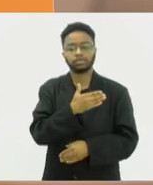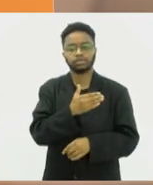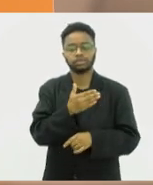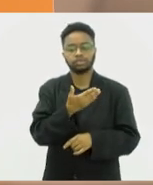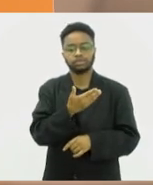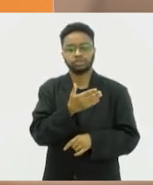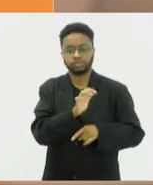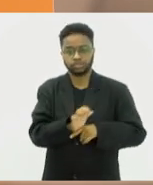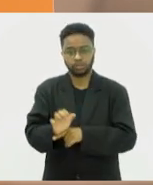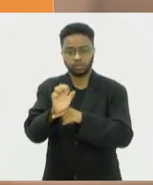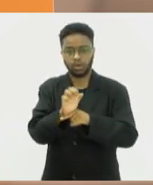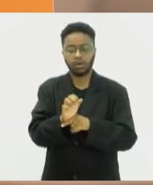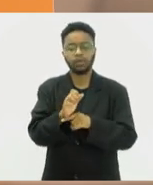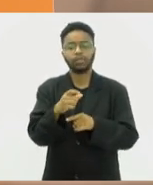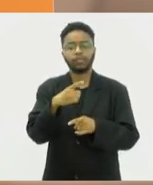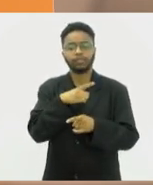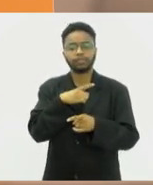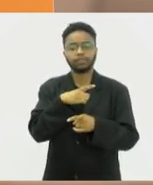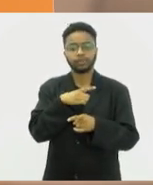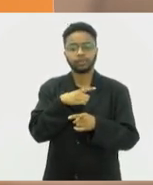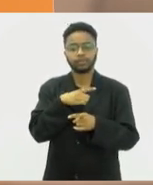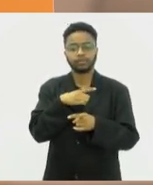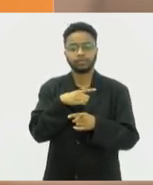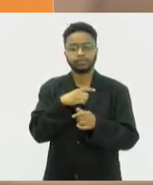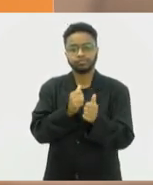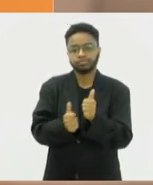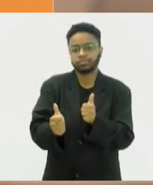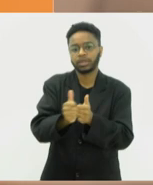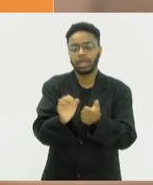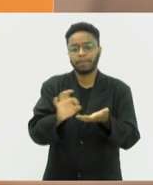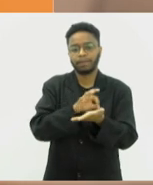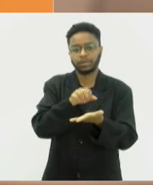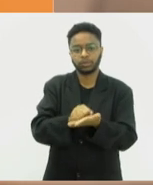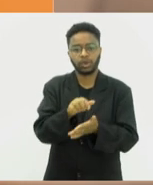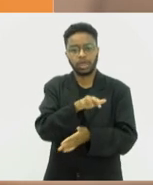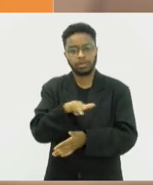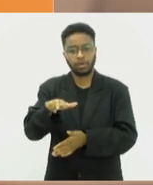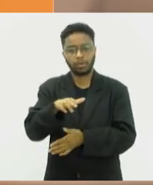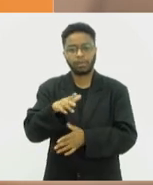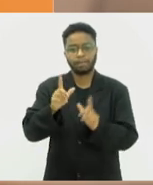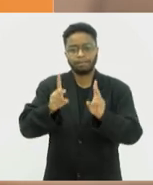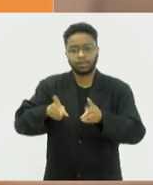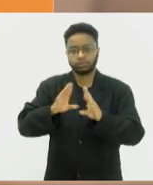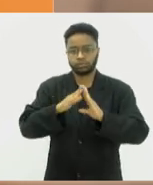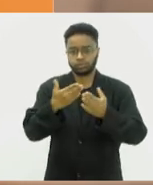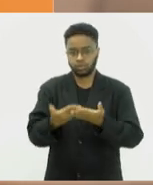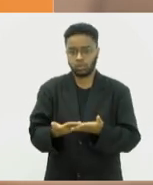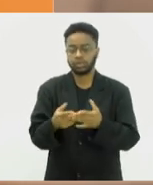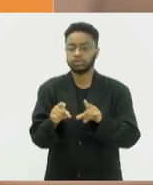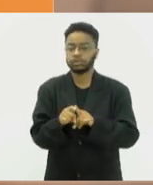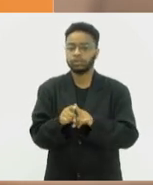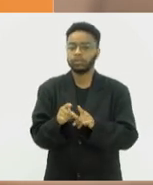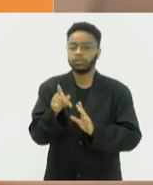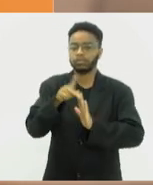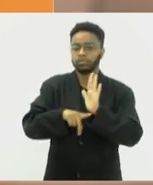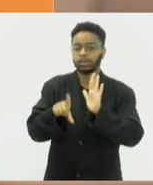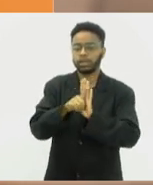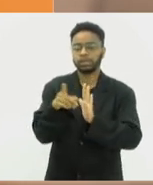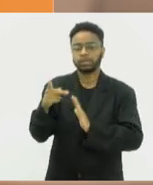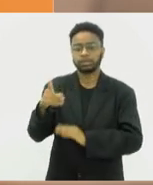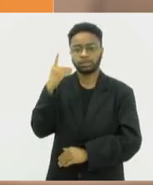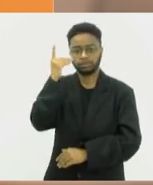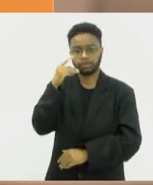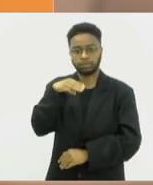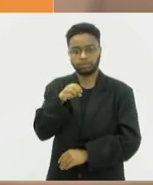de matrícula para irmãos na mesma unidade de ensino. Em primeira discussão, projeto do deputado Márcio